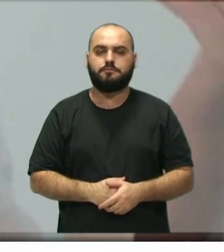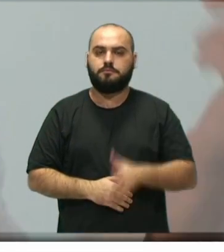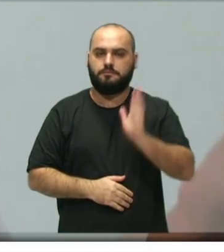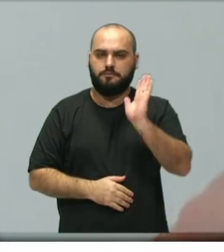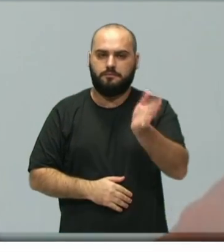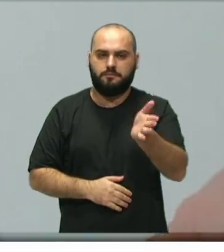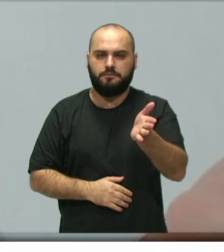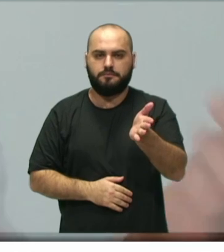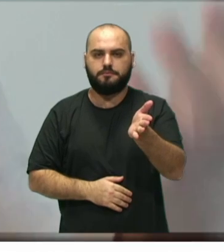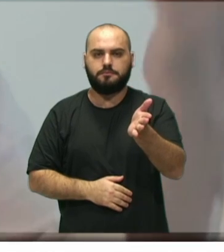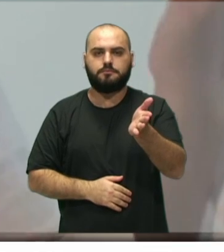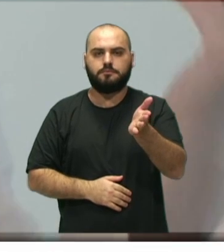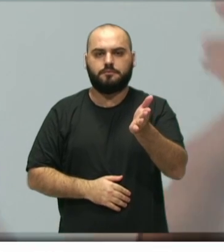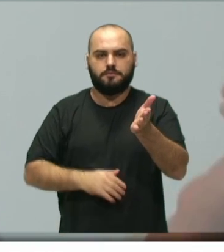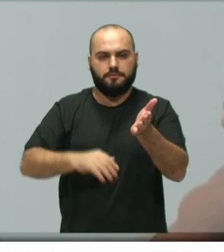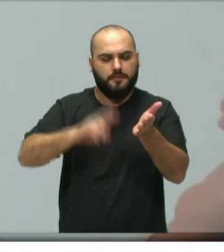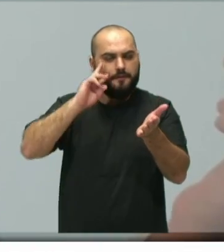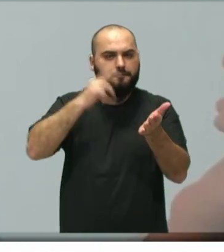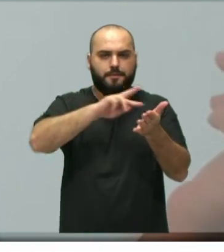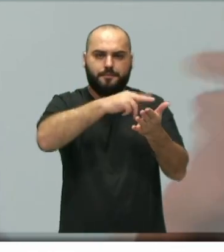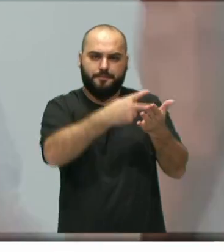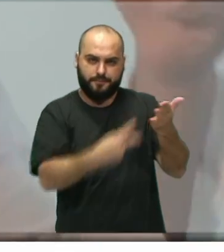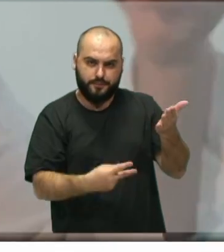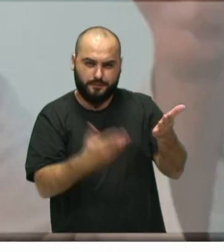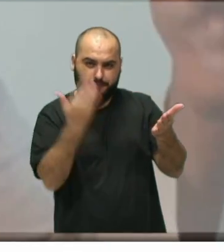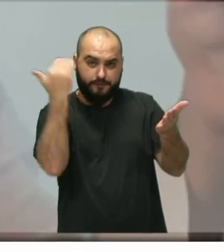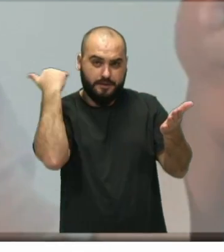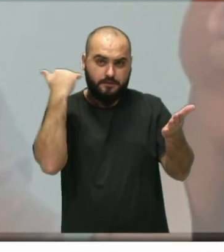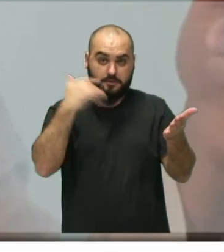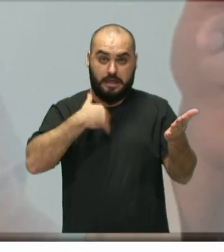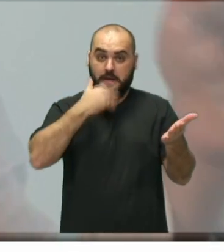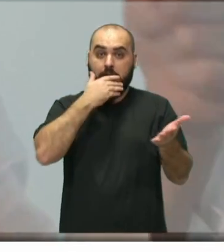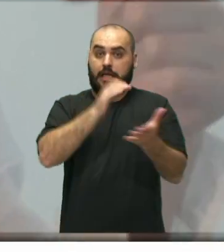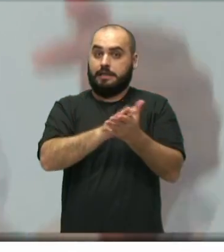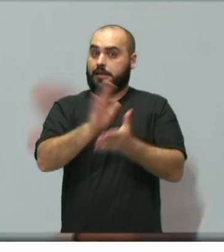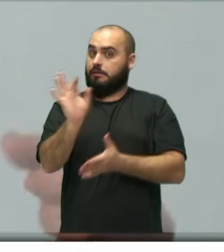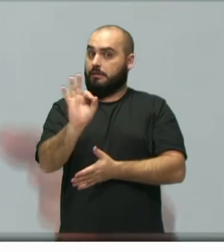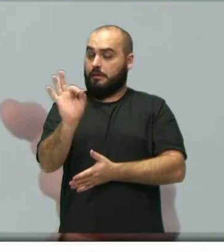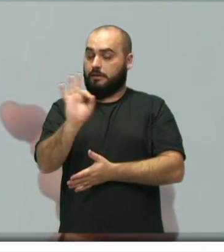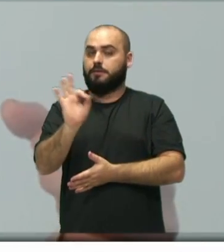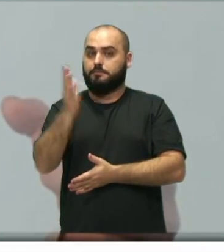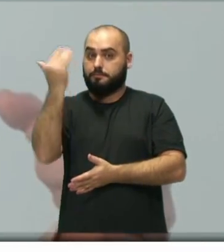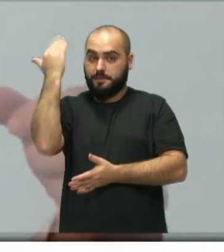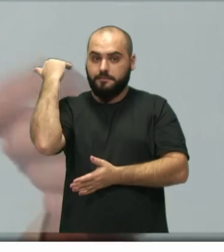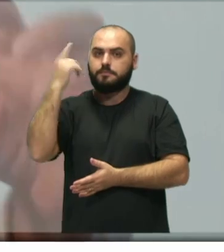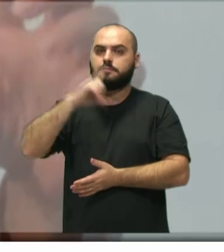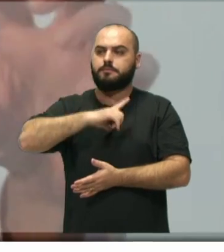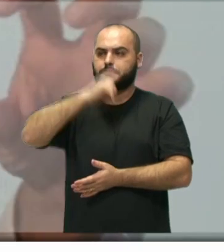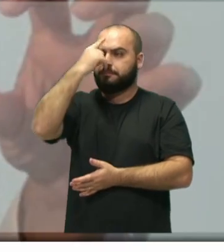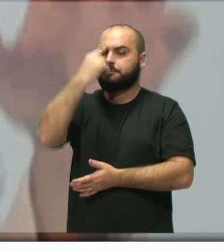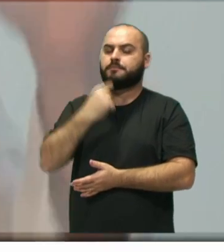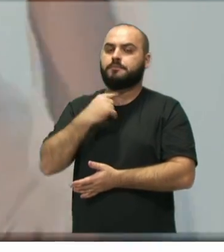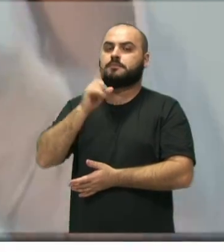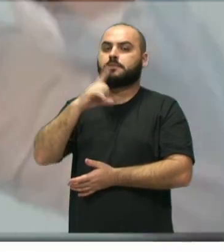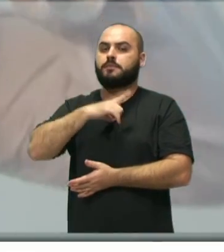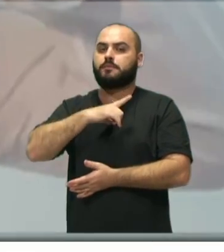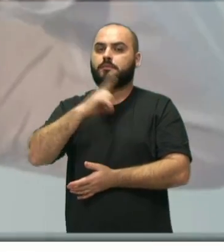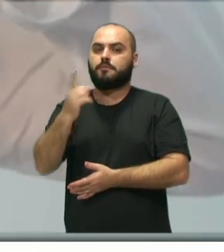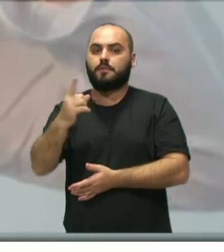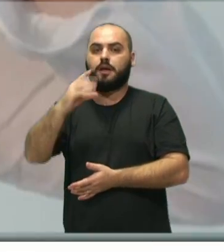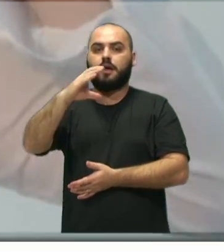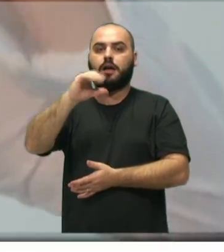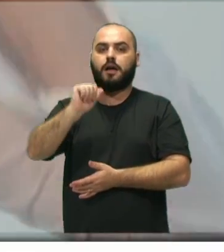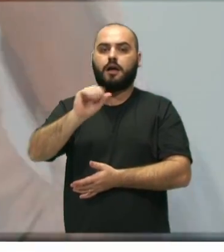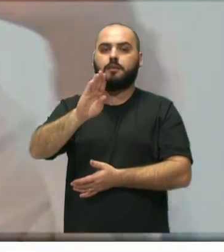poemas mais antigos, antes até de eu casar, né? E que tem também esse caráter, tem um curtinho aqui que chama